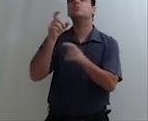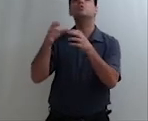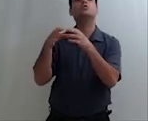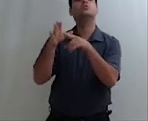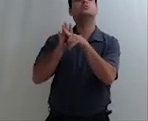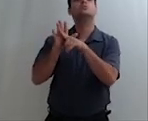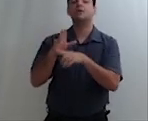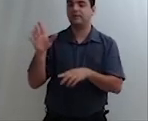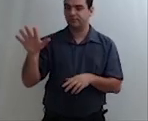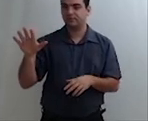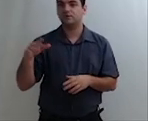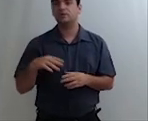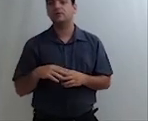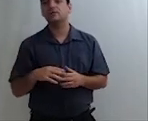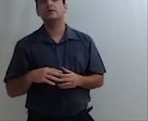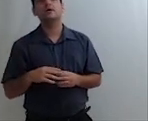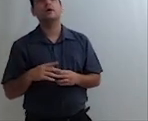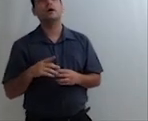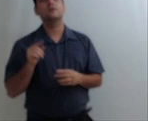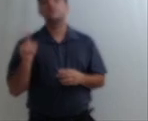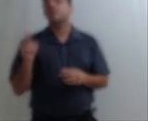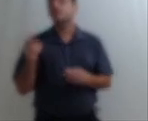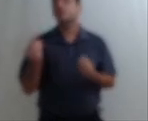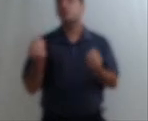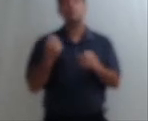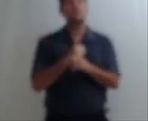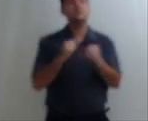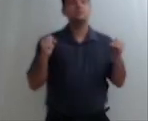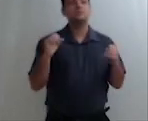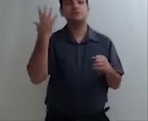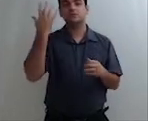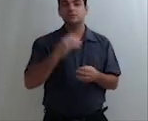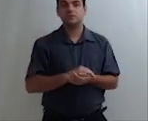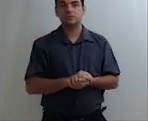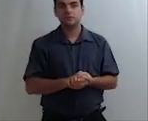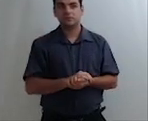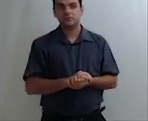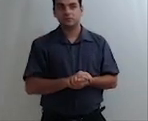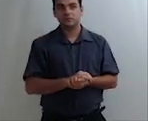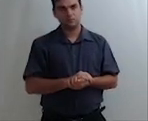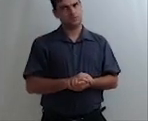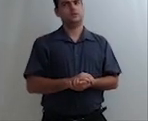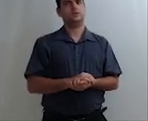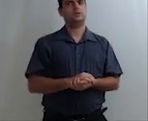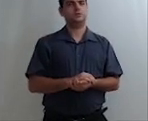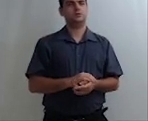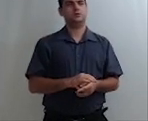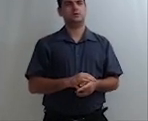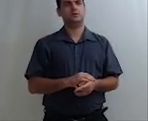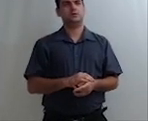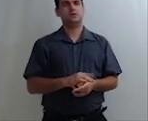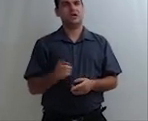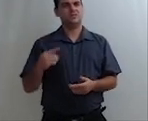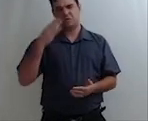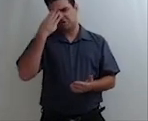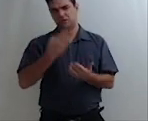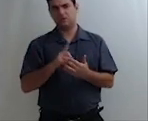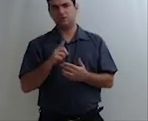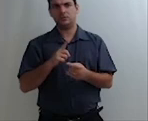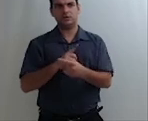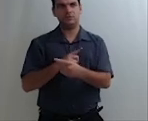é impossível ter acontecido esse fato impossível isso não aconteceu nós não acreditamos Nessa